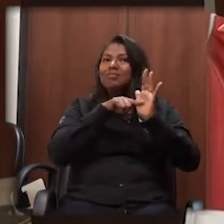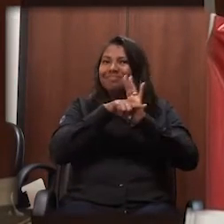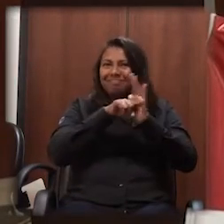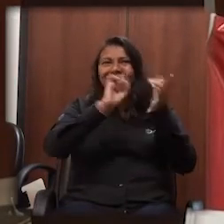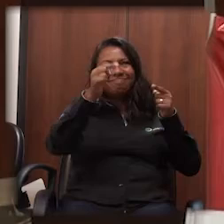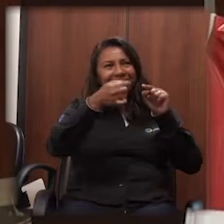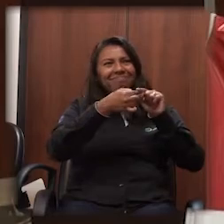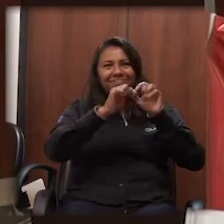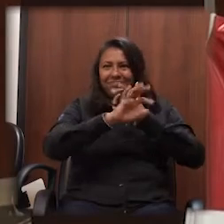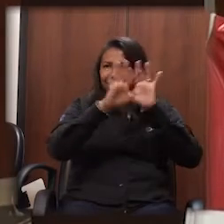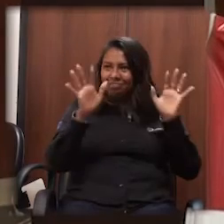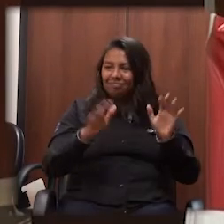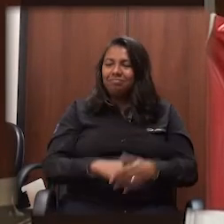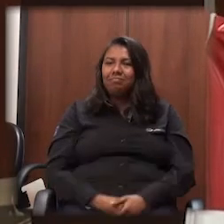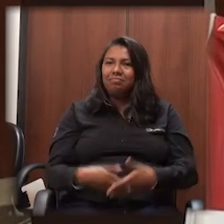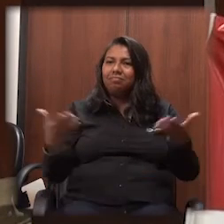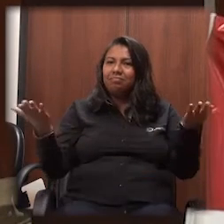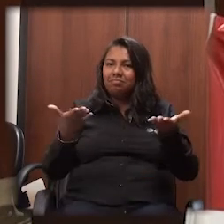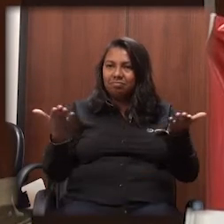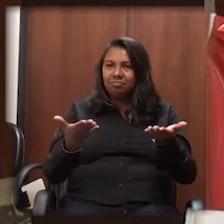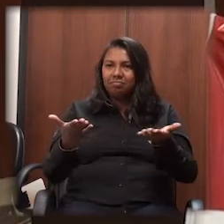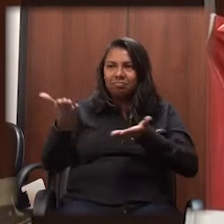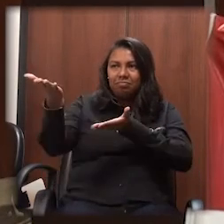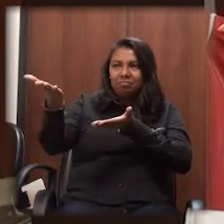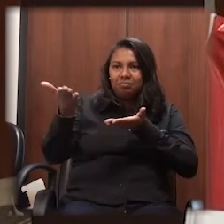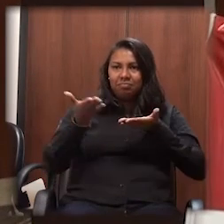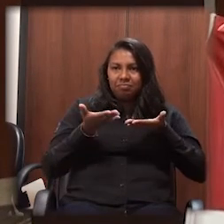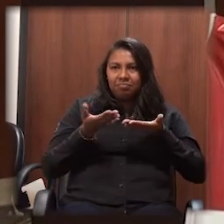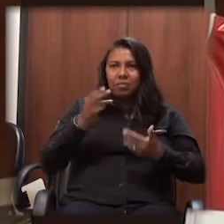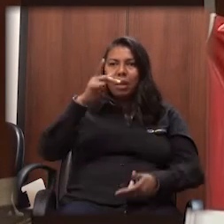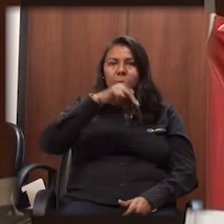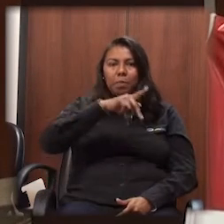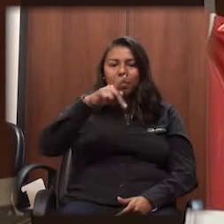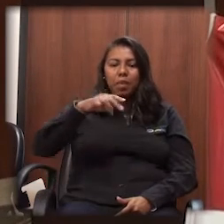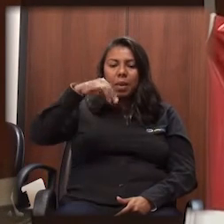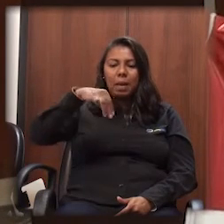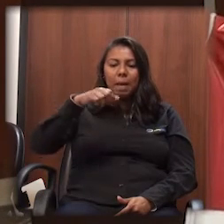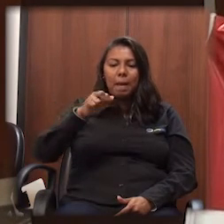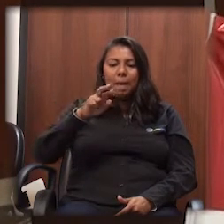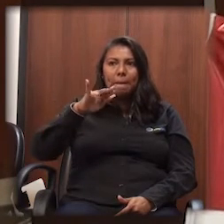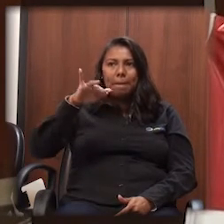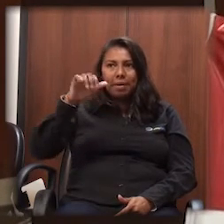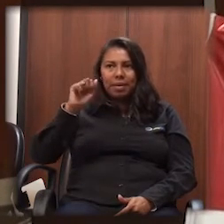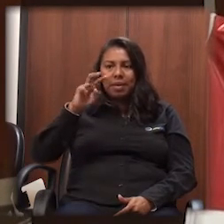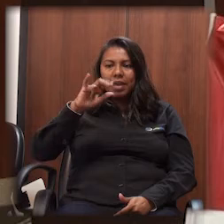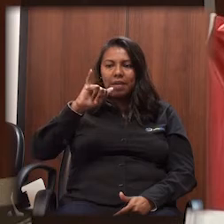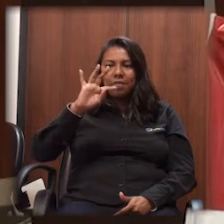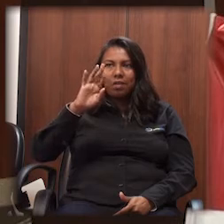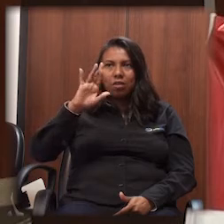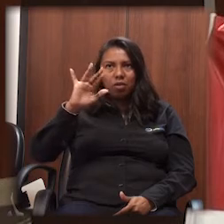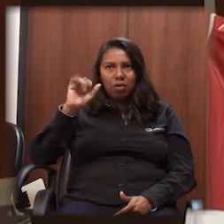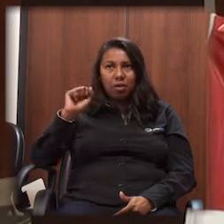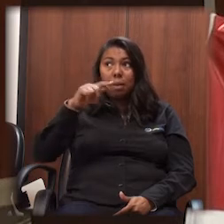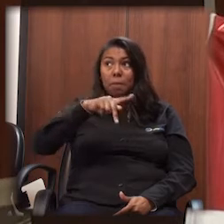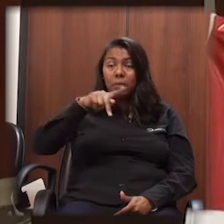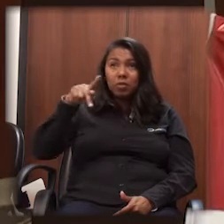objetivo. Agora, nós vamos passar a palavra para a professora Maria Vitória Benevides, professora